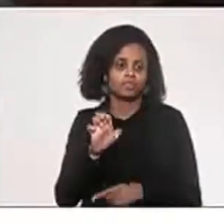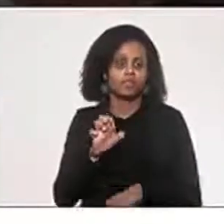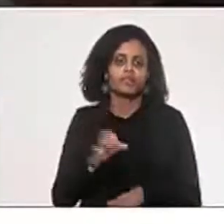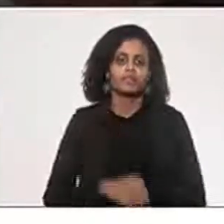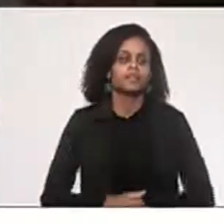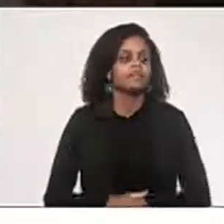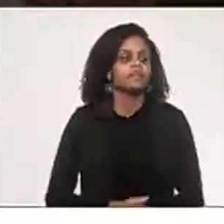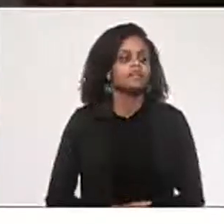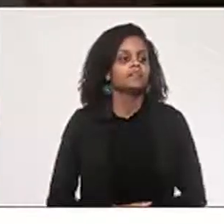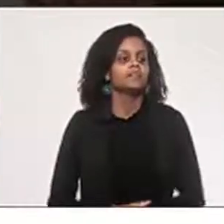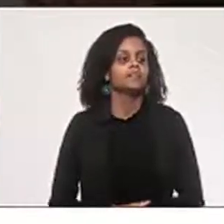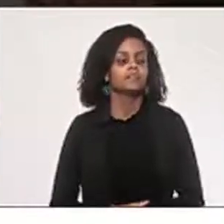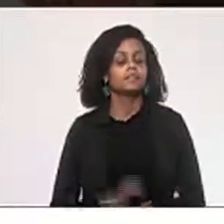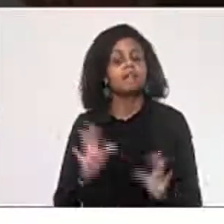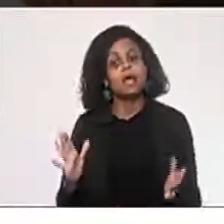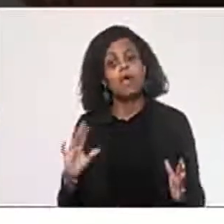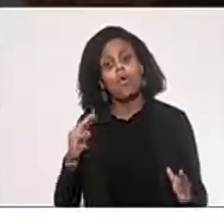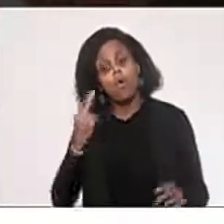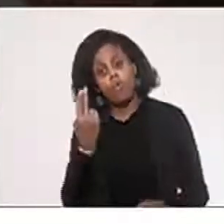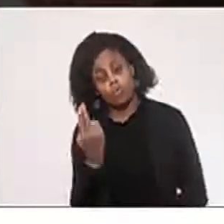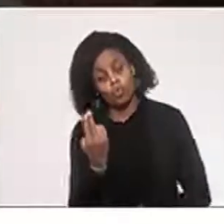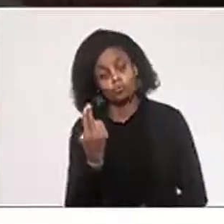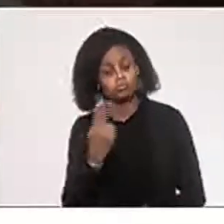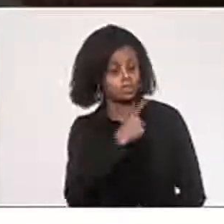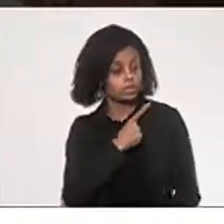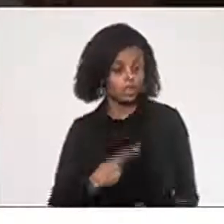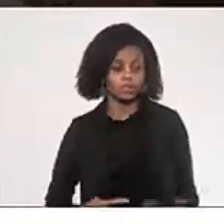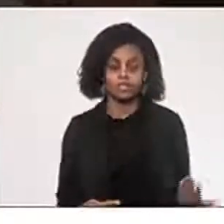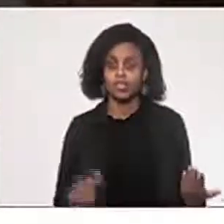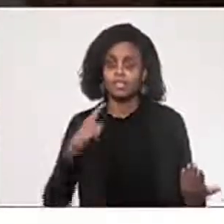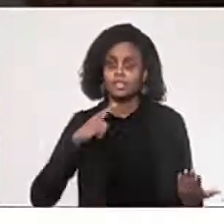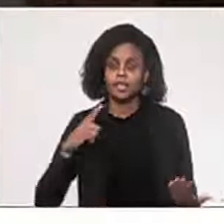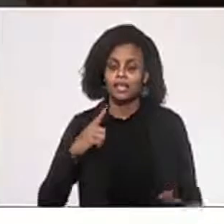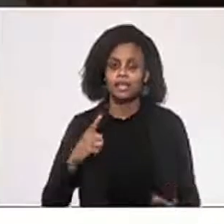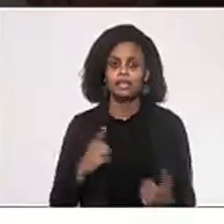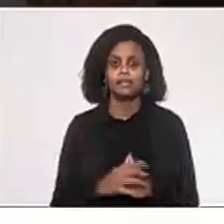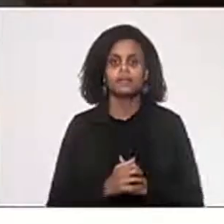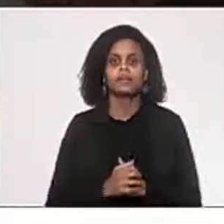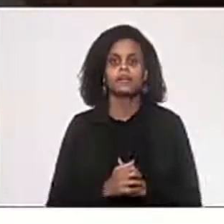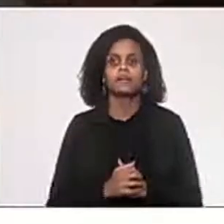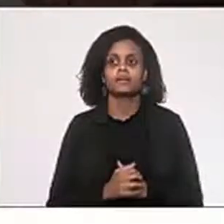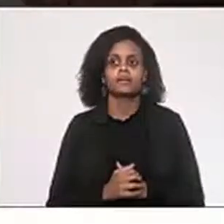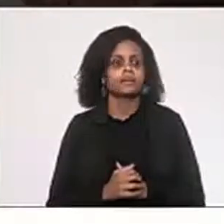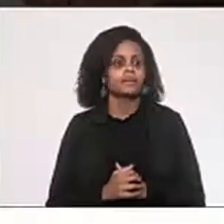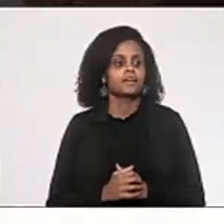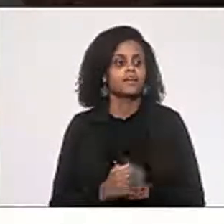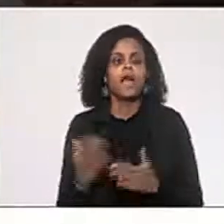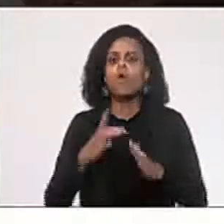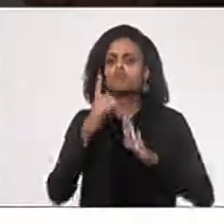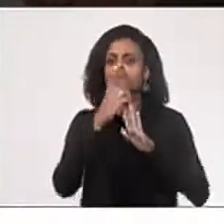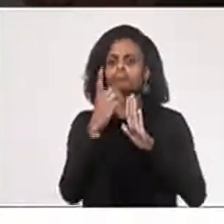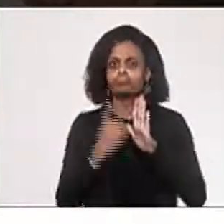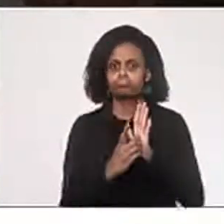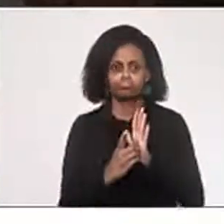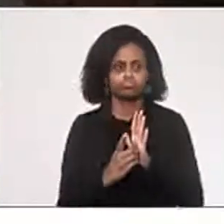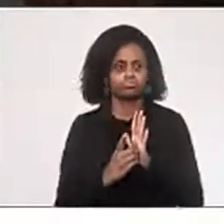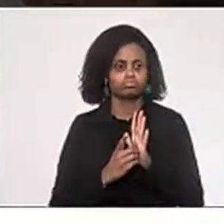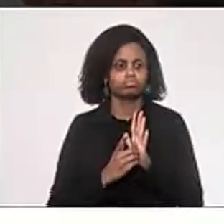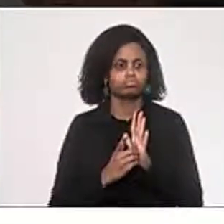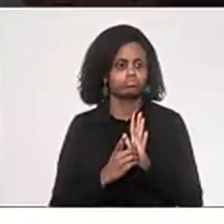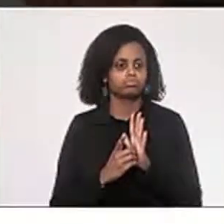deputado. A não ser, senhor presidente, que exista algum decreto